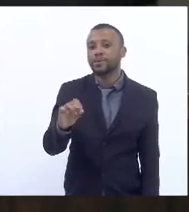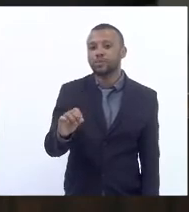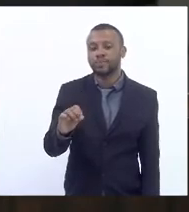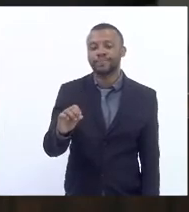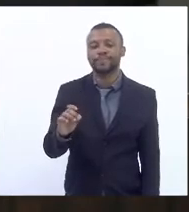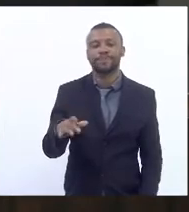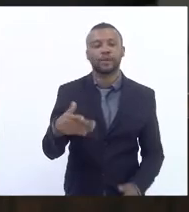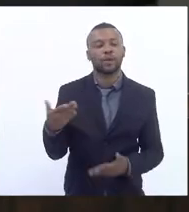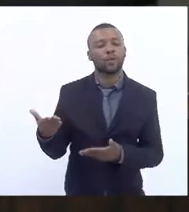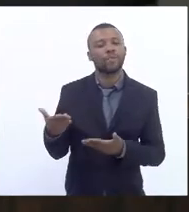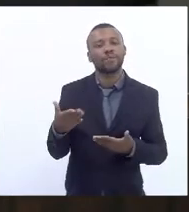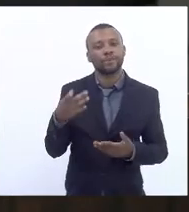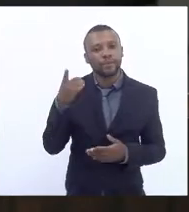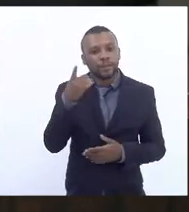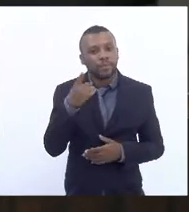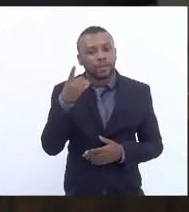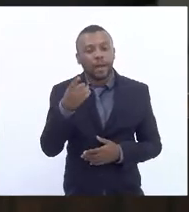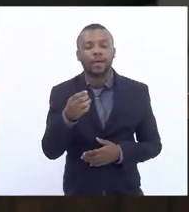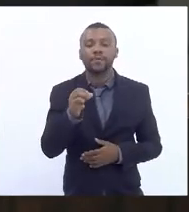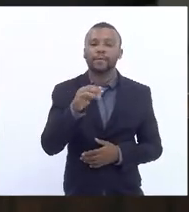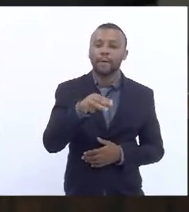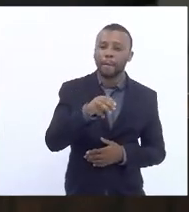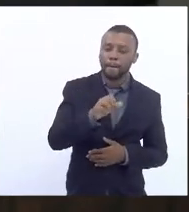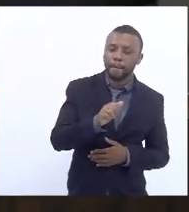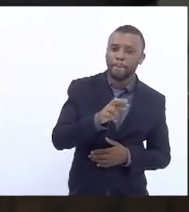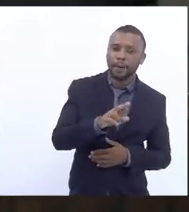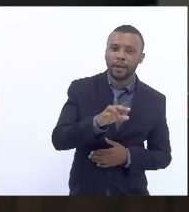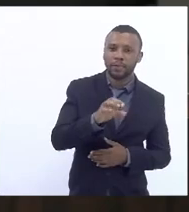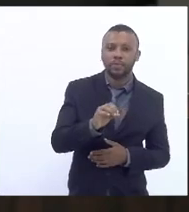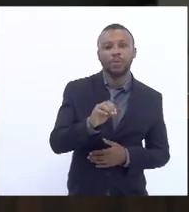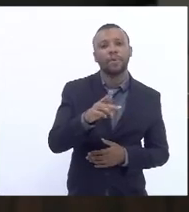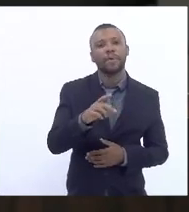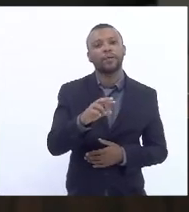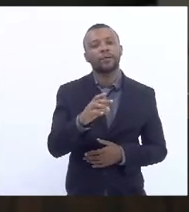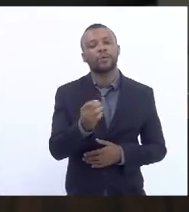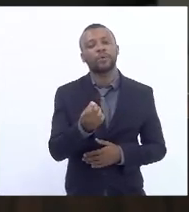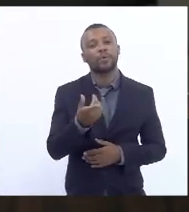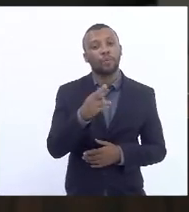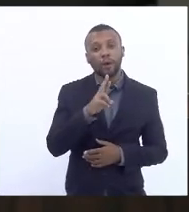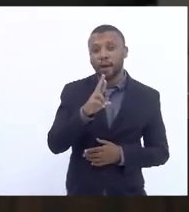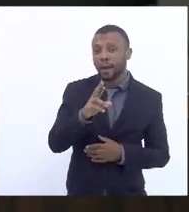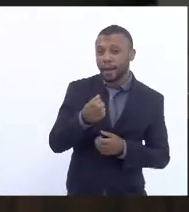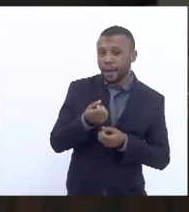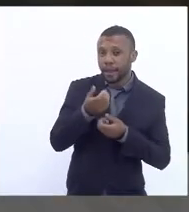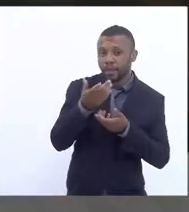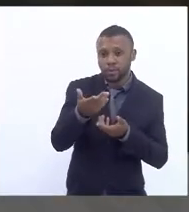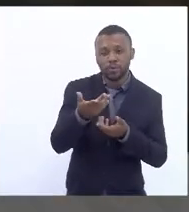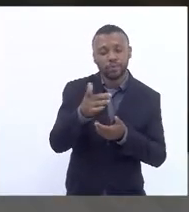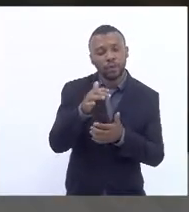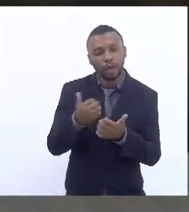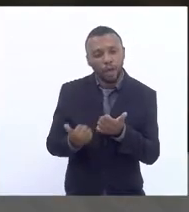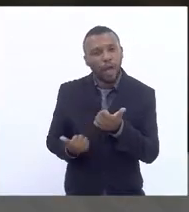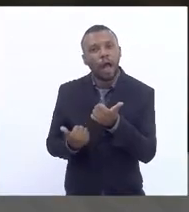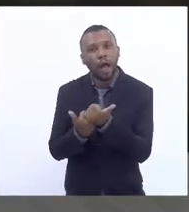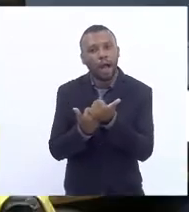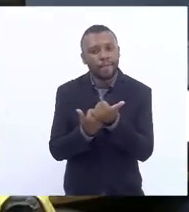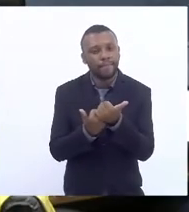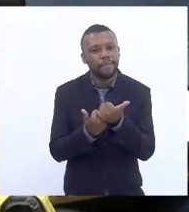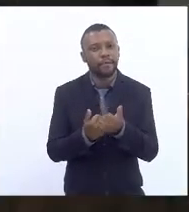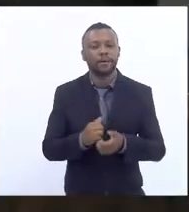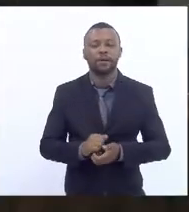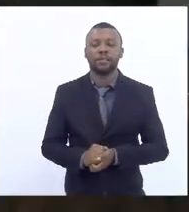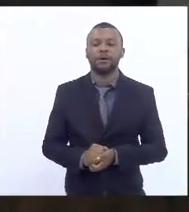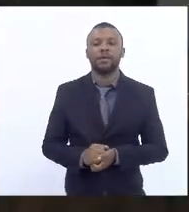Convido o deputado Márcio Pacheco como relator especial pela Comissão de Assuntos Municipais. Favorável, presidente. Pela